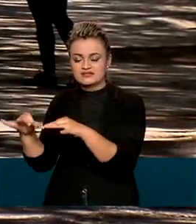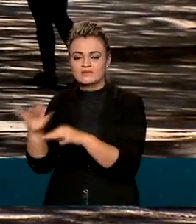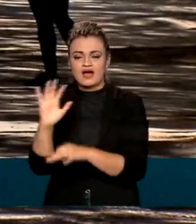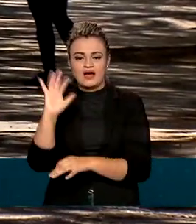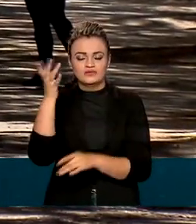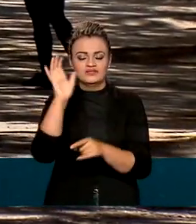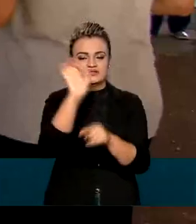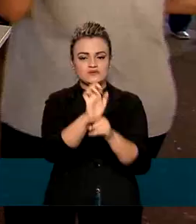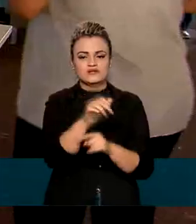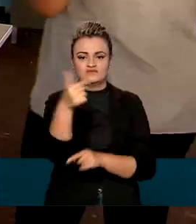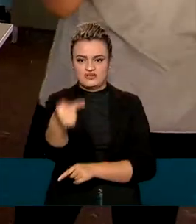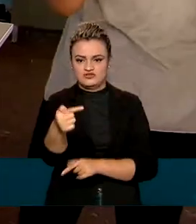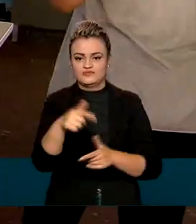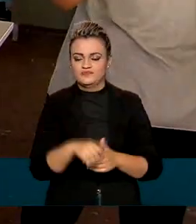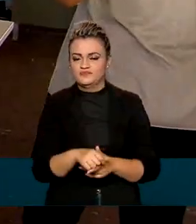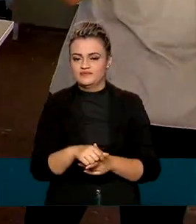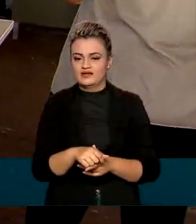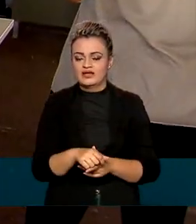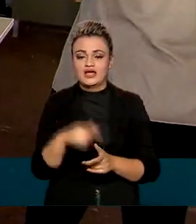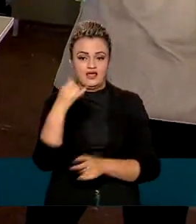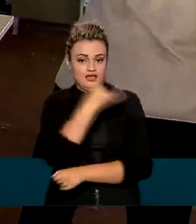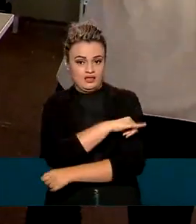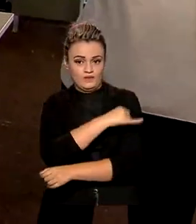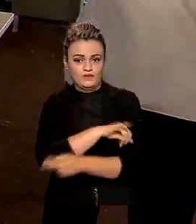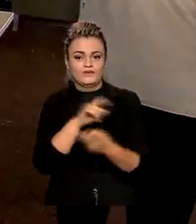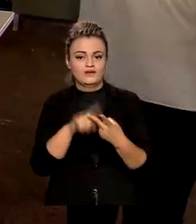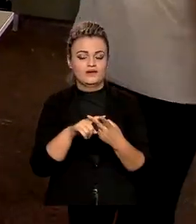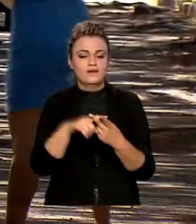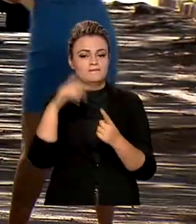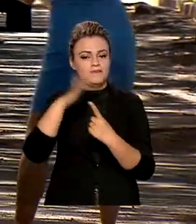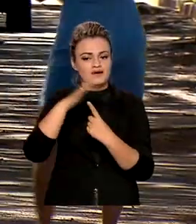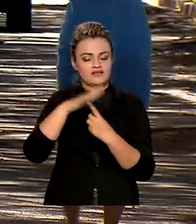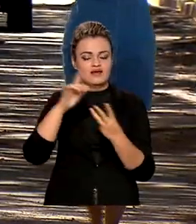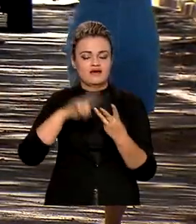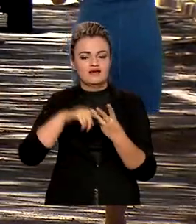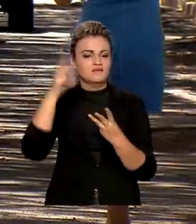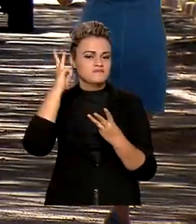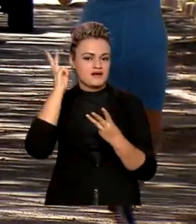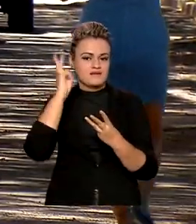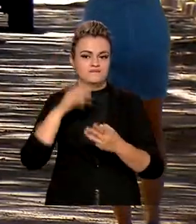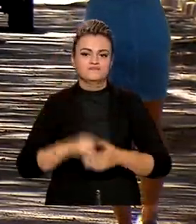em 7 estados, entre eles Rio de Janeiro, Paraná e Maranhão.